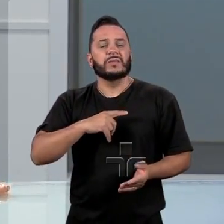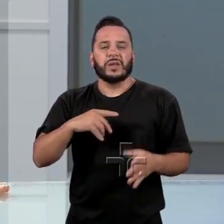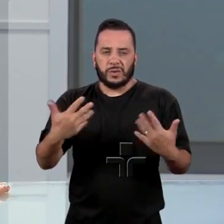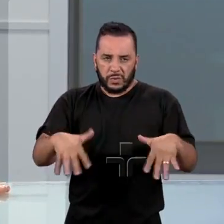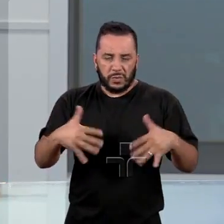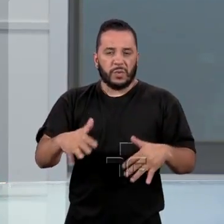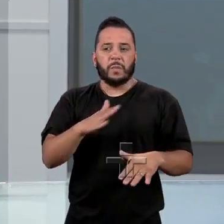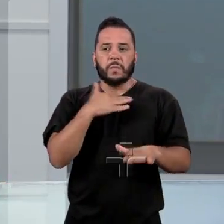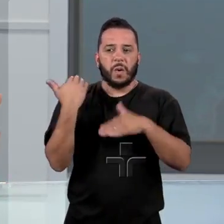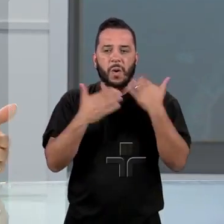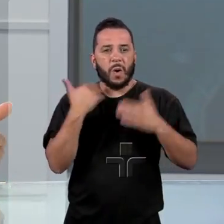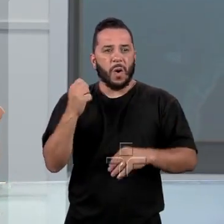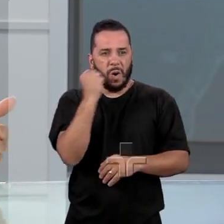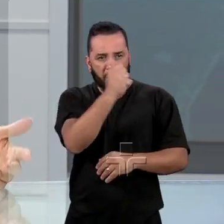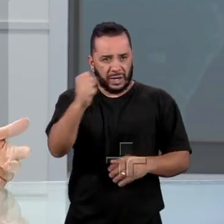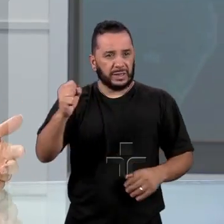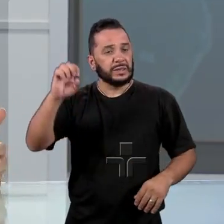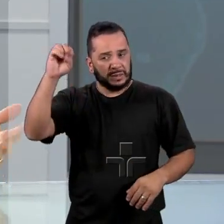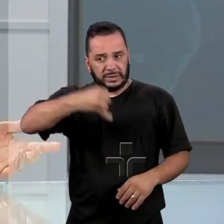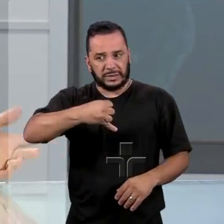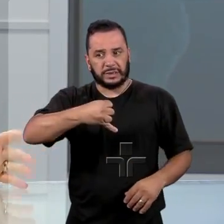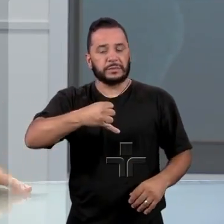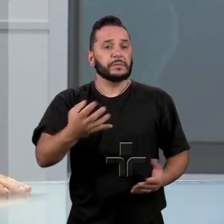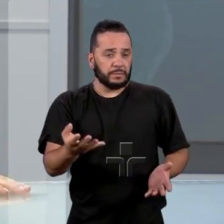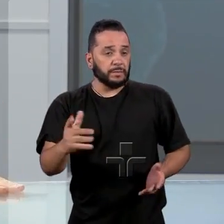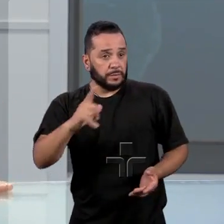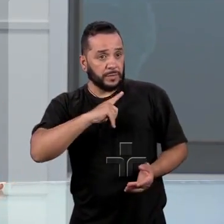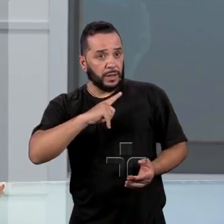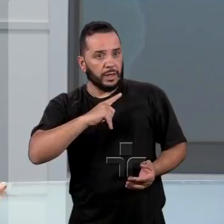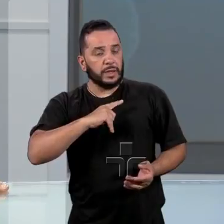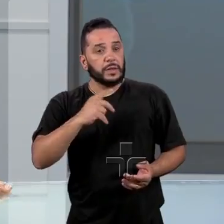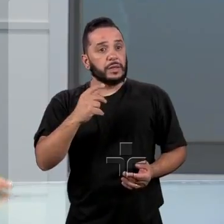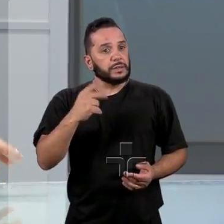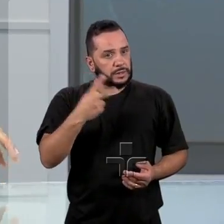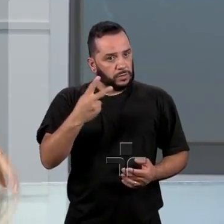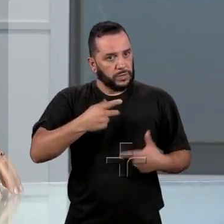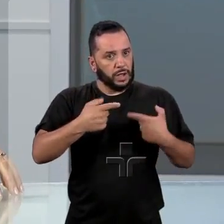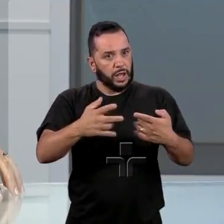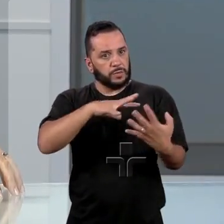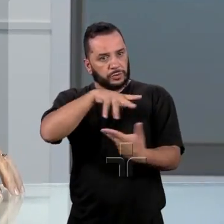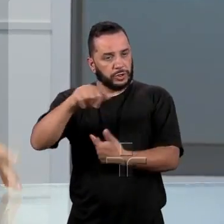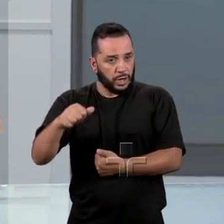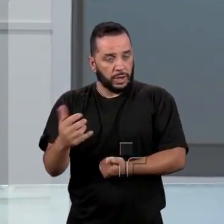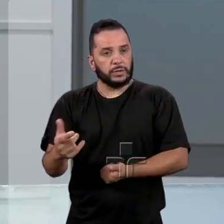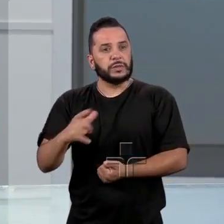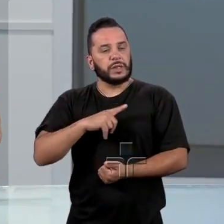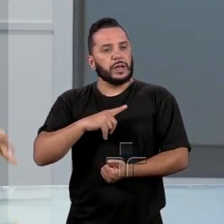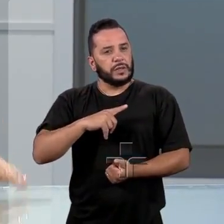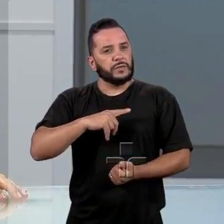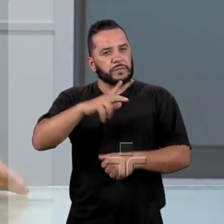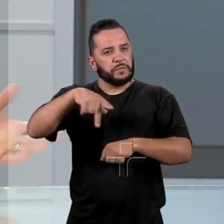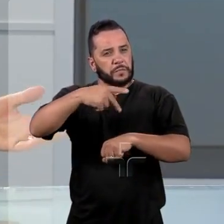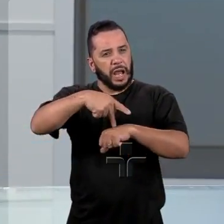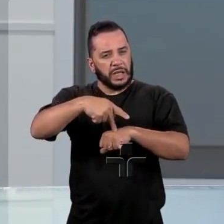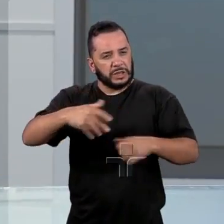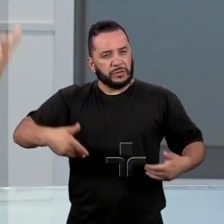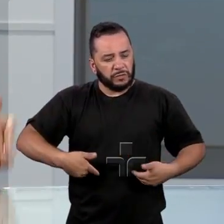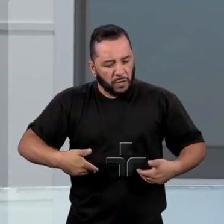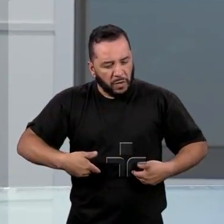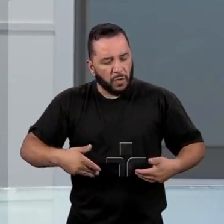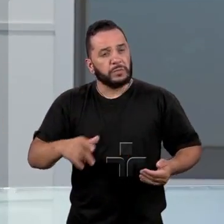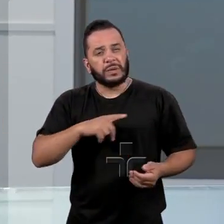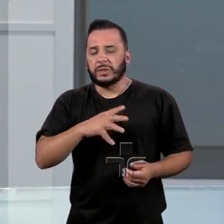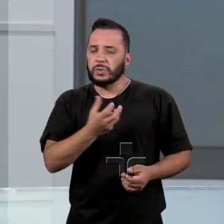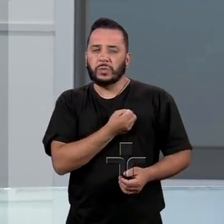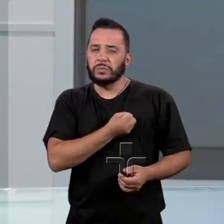de mortes e a própria atuação durante a Primeira e Segunda Guerra Mundial. Fomes internas também. Os números